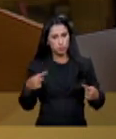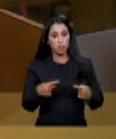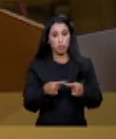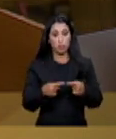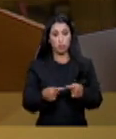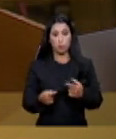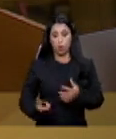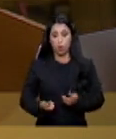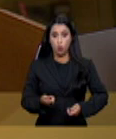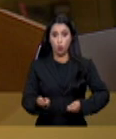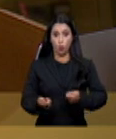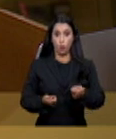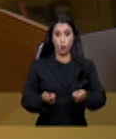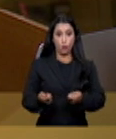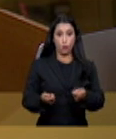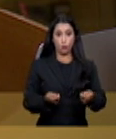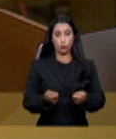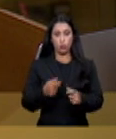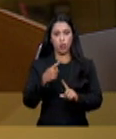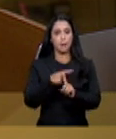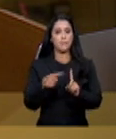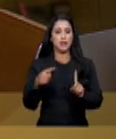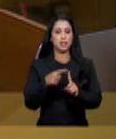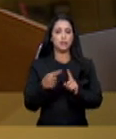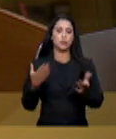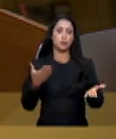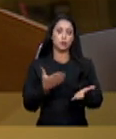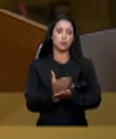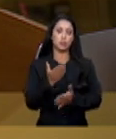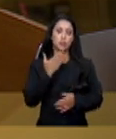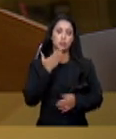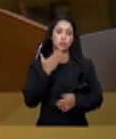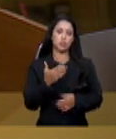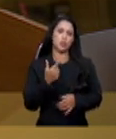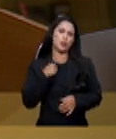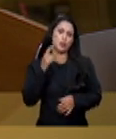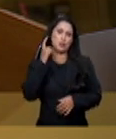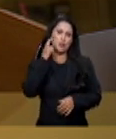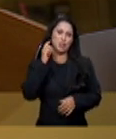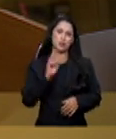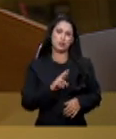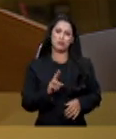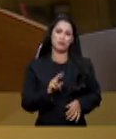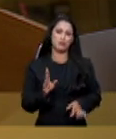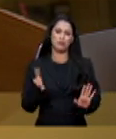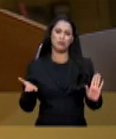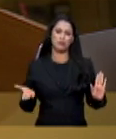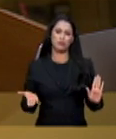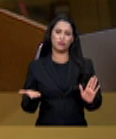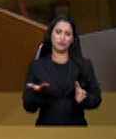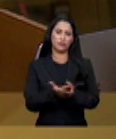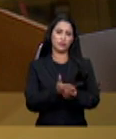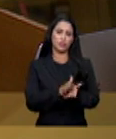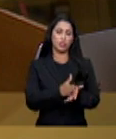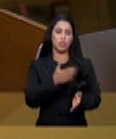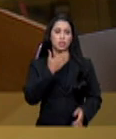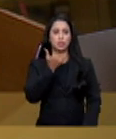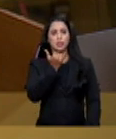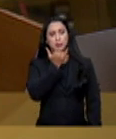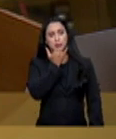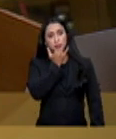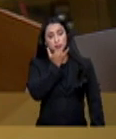controle que julga parcialmente procedente um pedido, eu não acho que seja o caso aqui com todas as